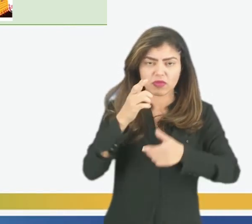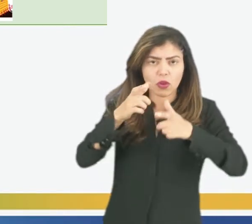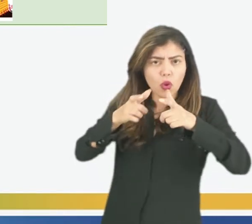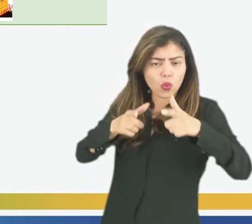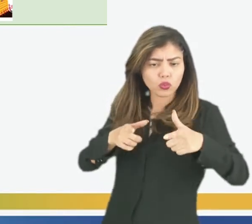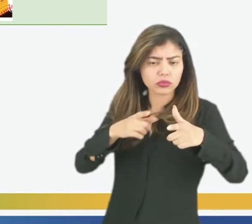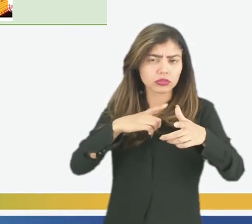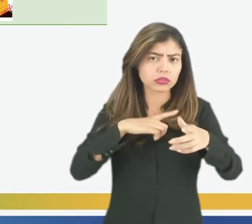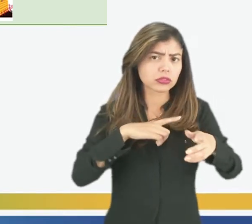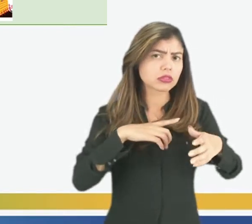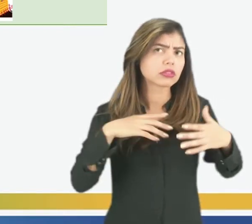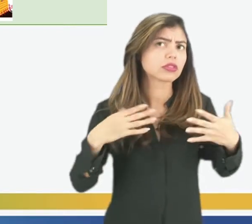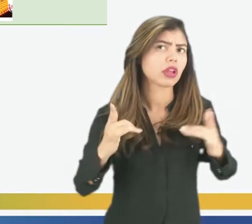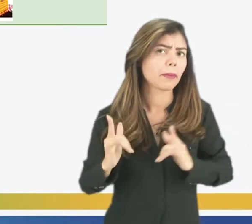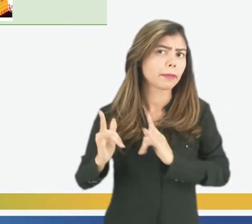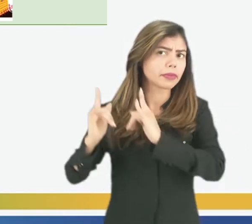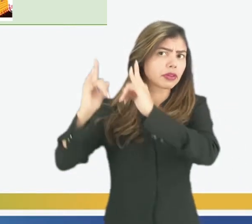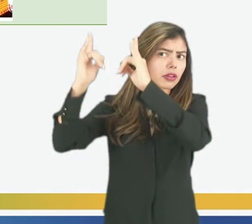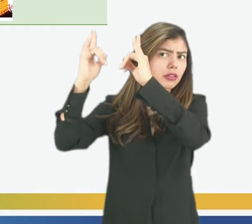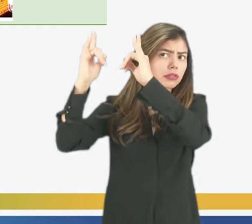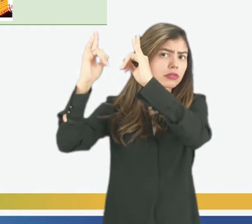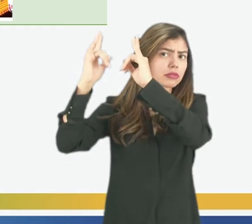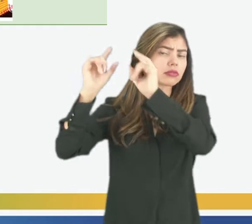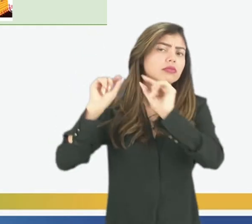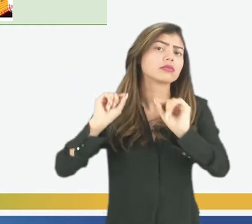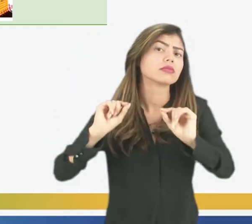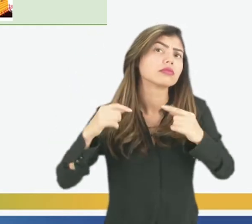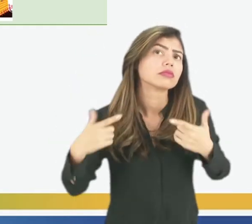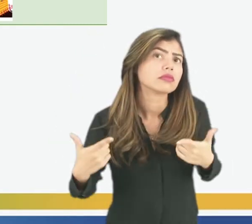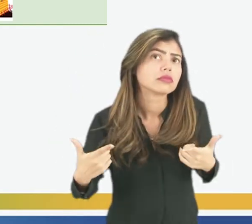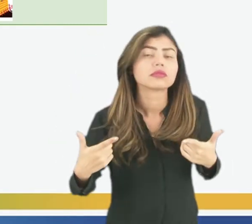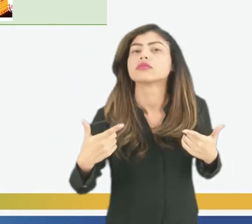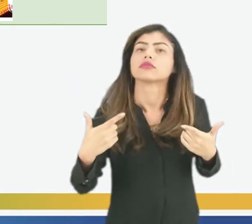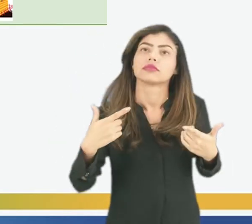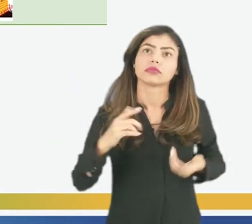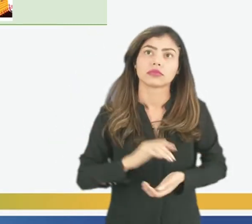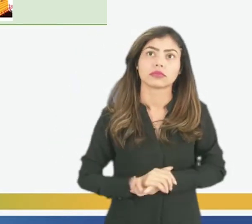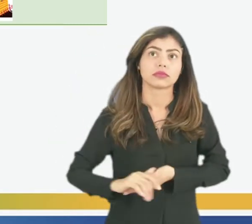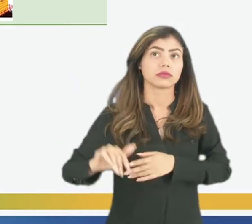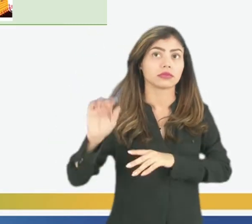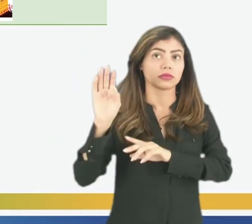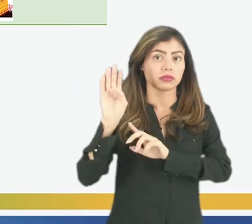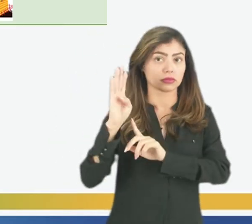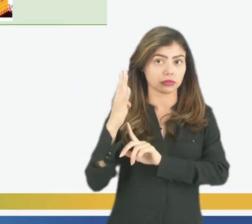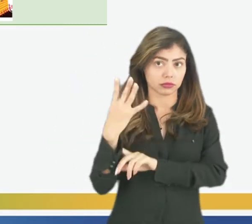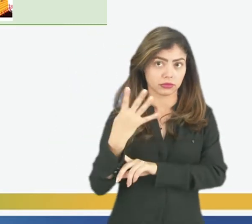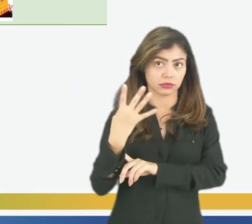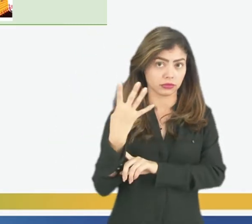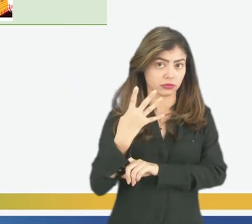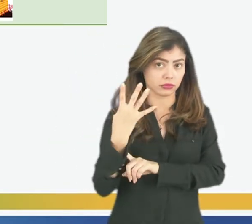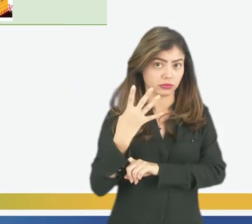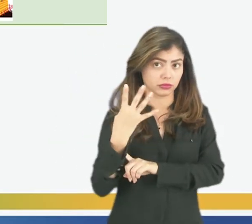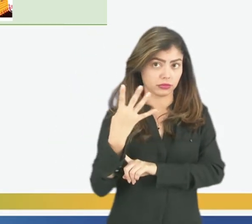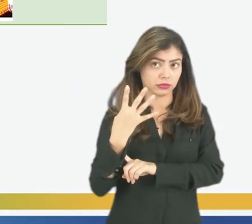está o meu prédio? Ele está localizado, né, no